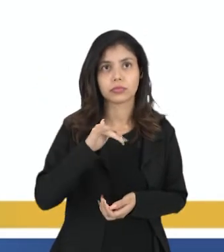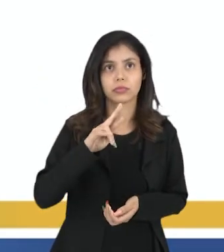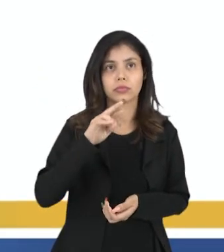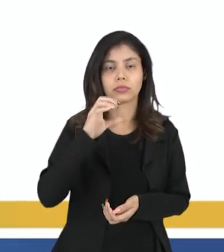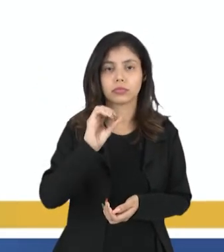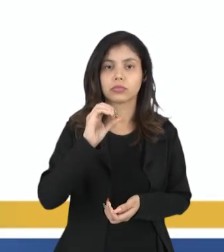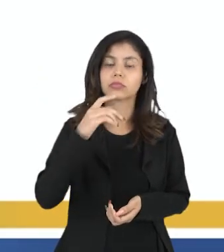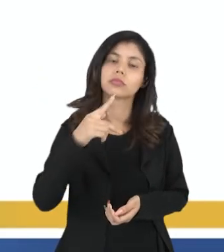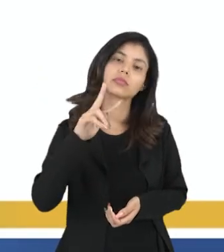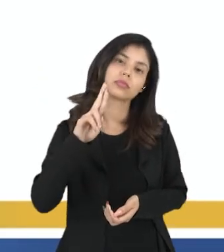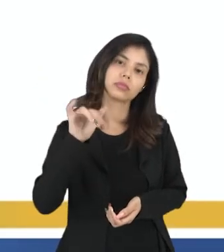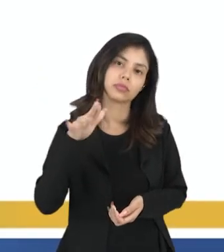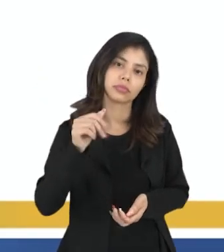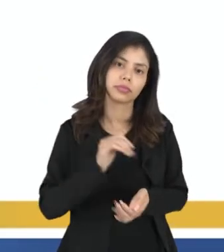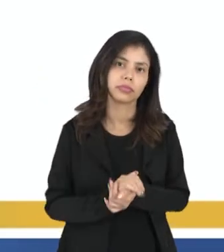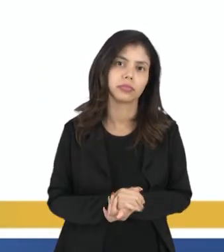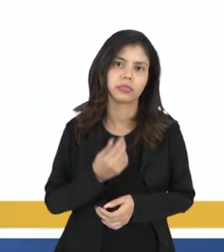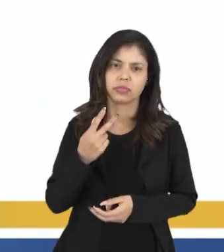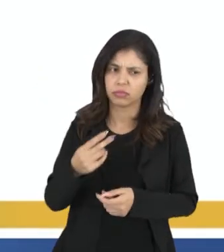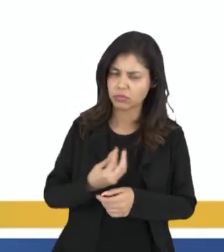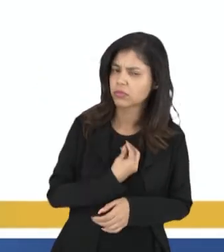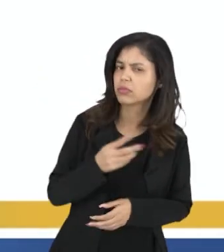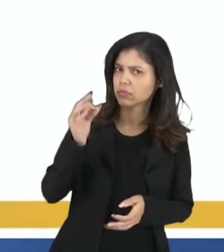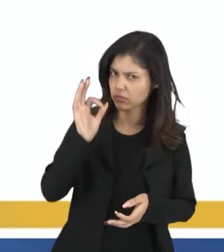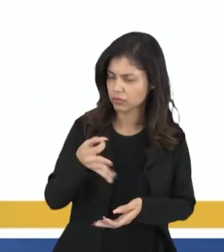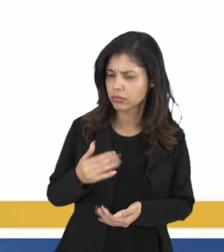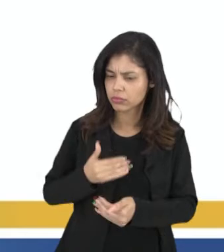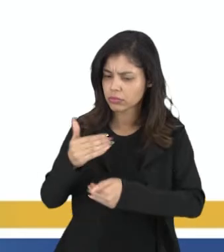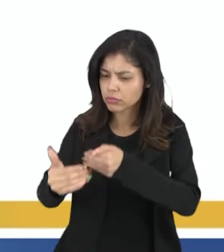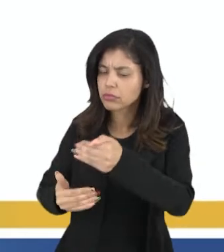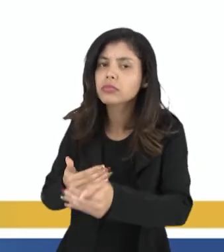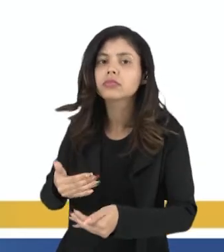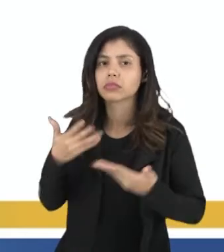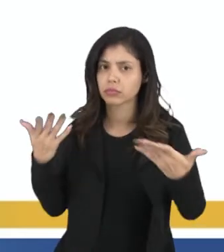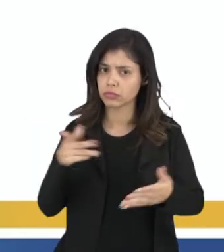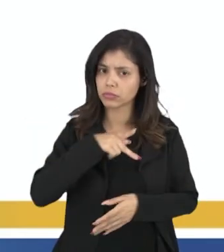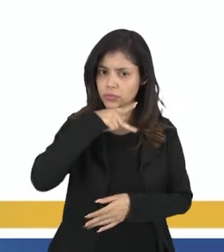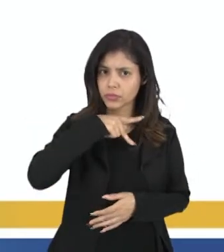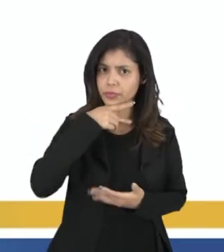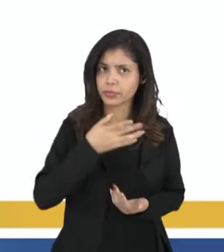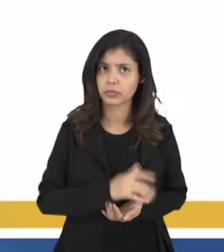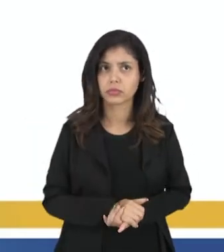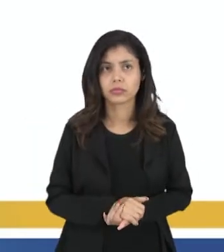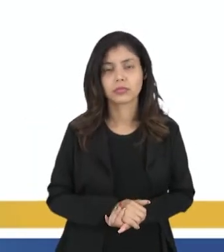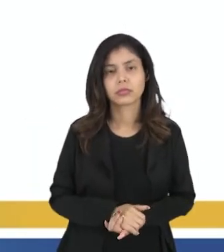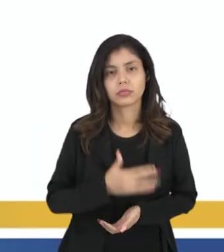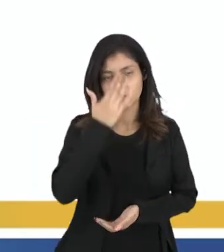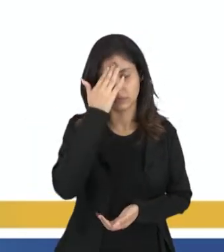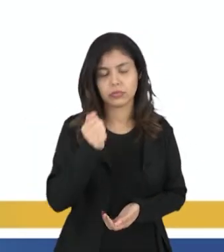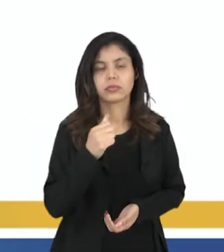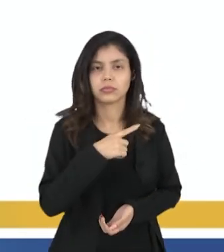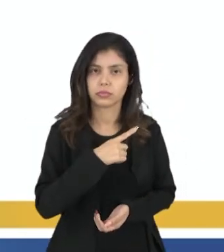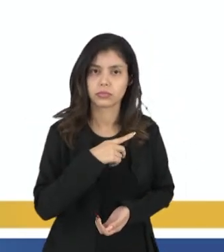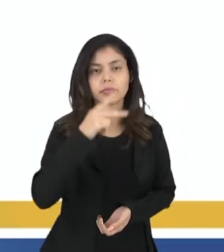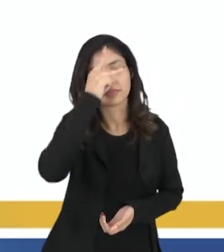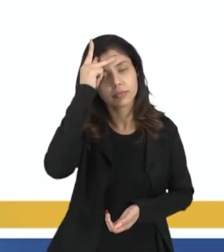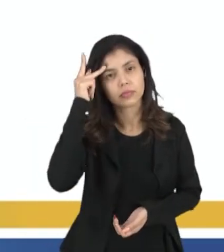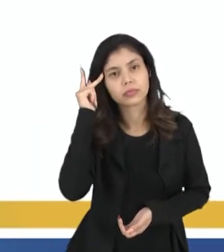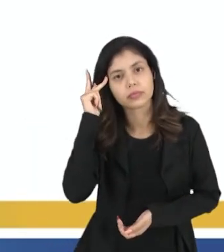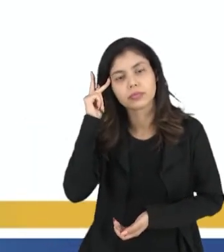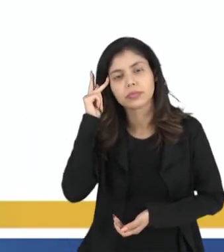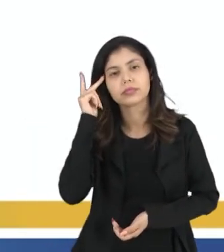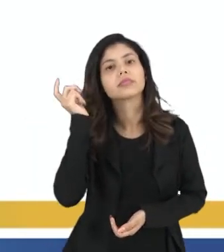viver realmente a política desenvolvida na mentalidade de Platão. Só que a gente sabe que existem pessoas